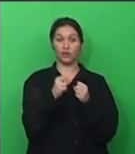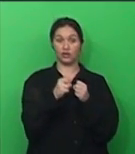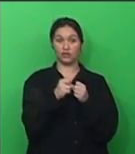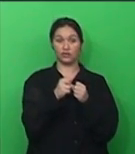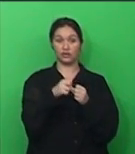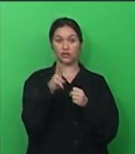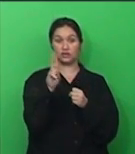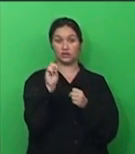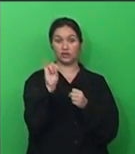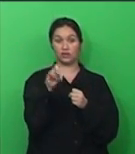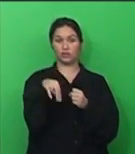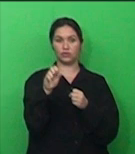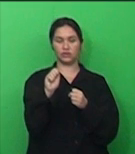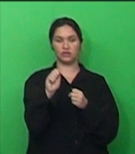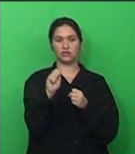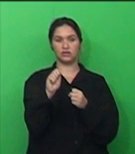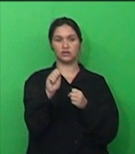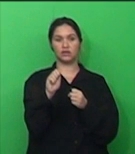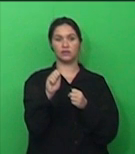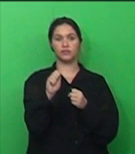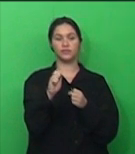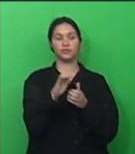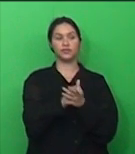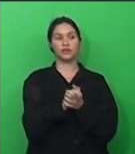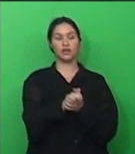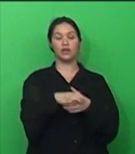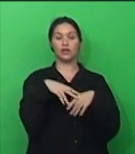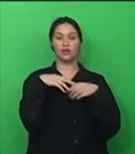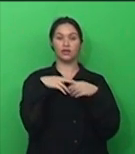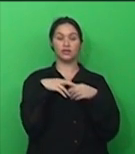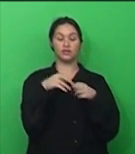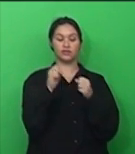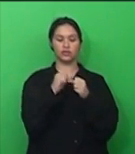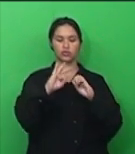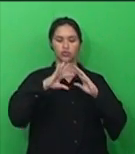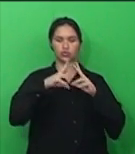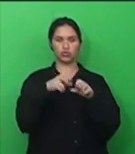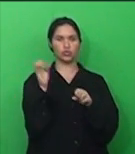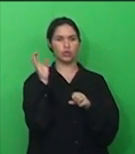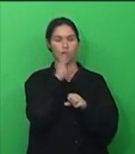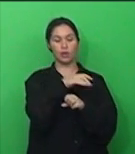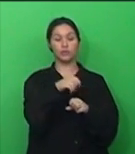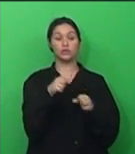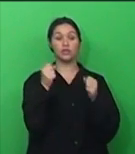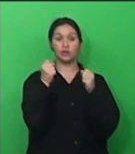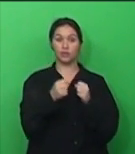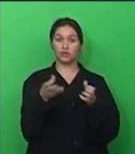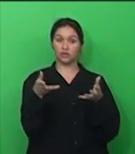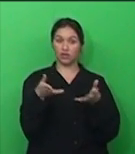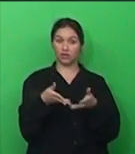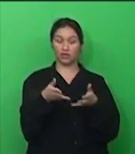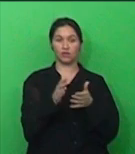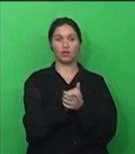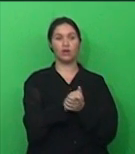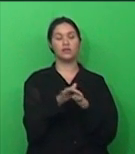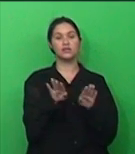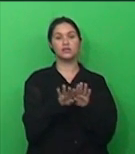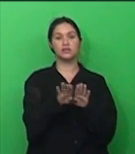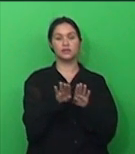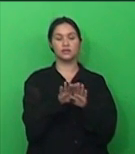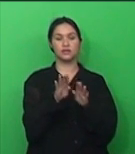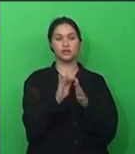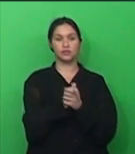bastante... agiu de uma forma rápida, e que ele, agora, ele contemple a nossa